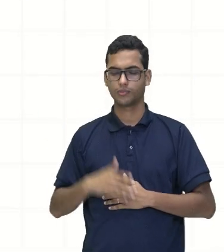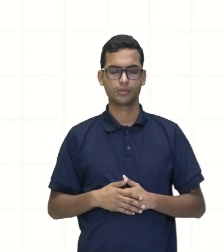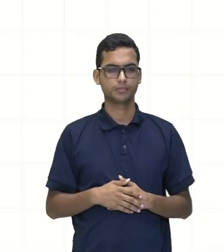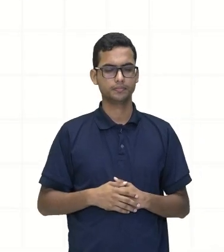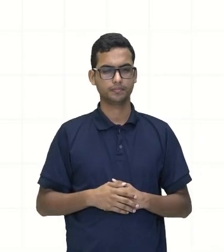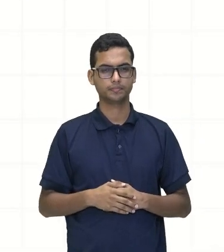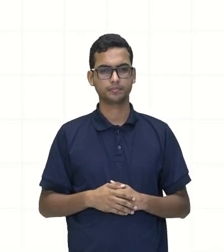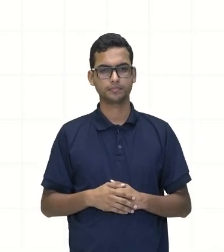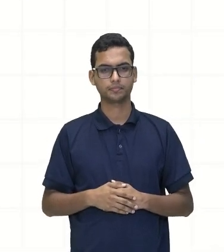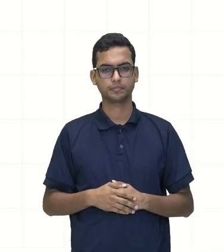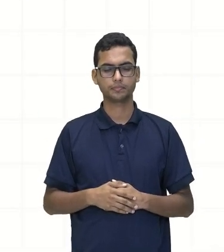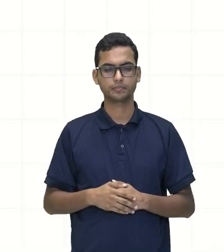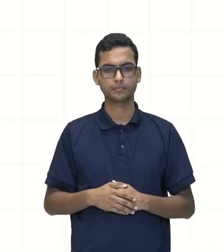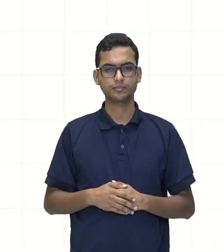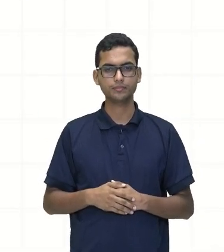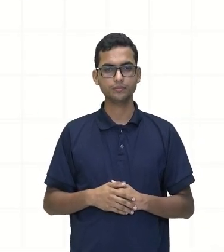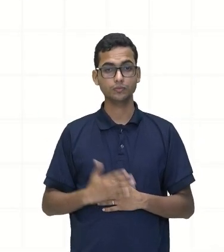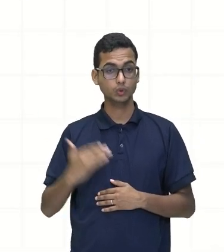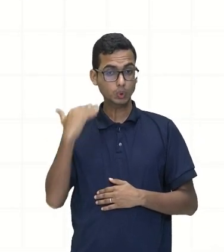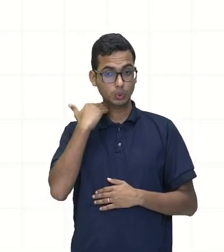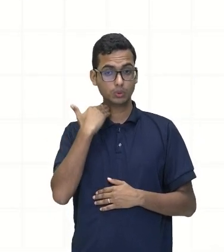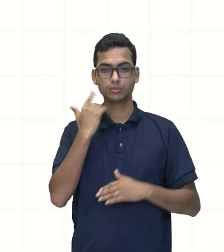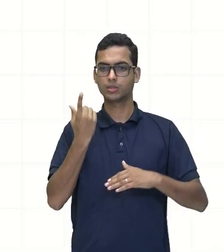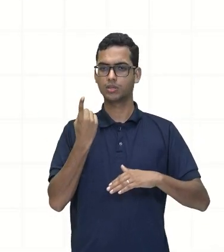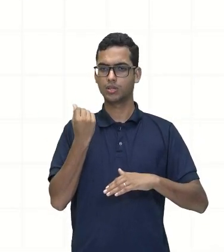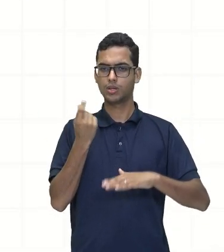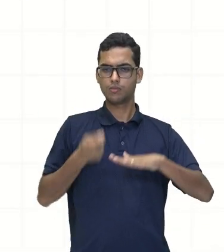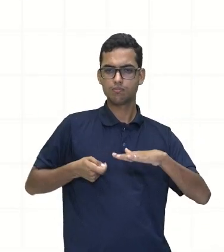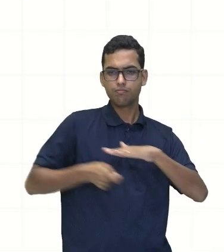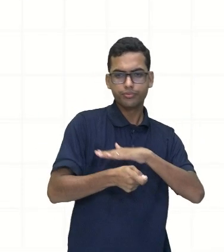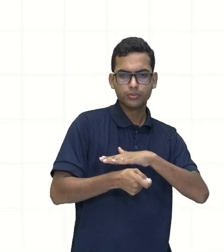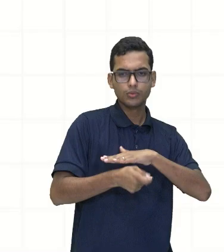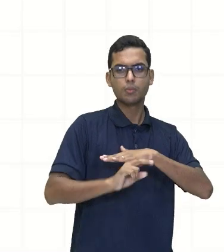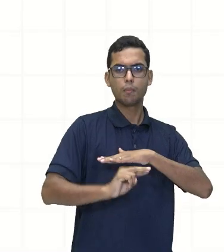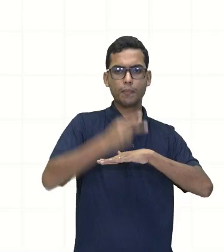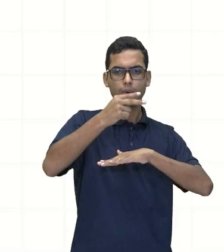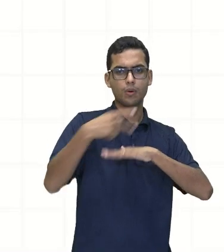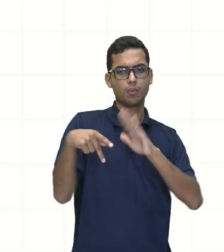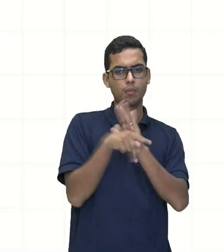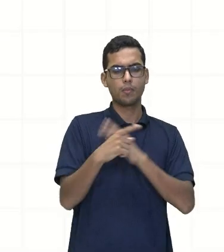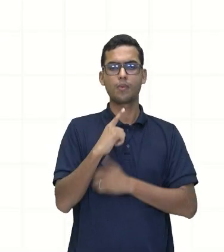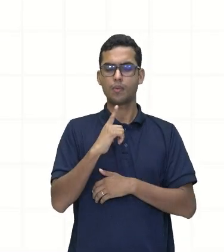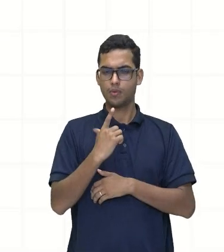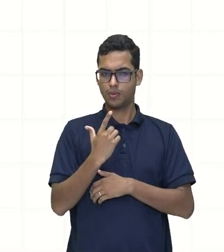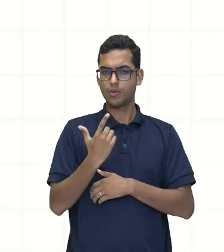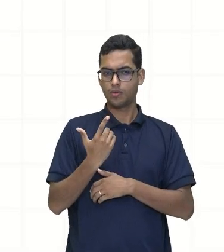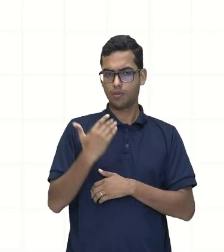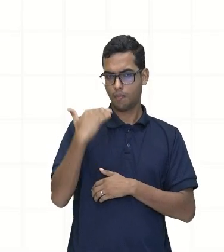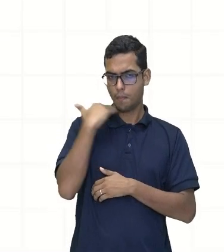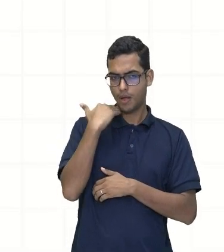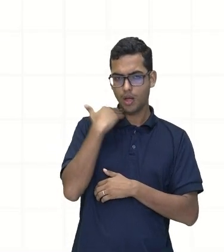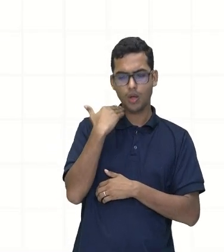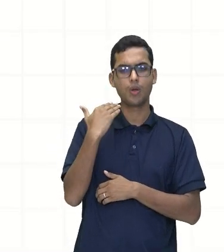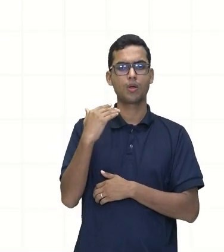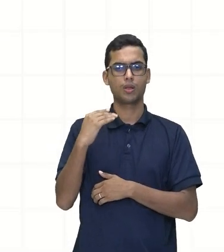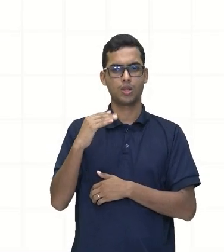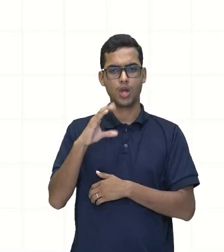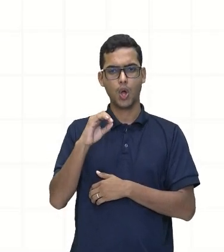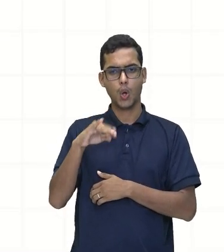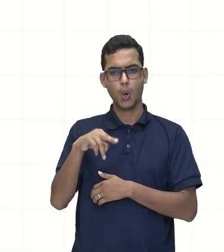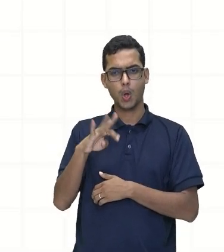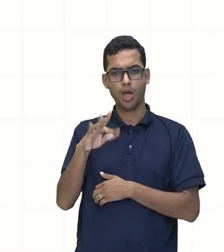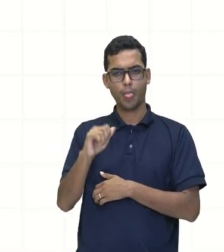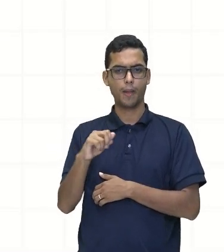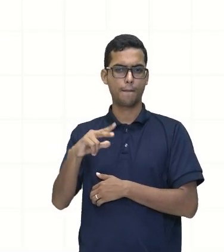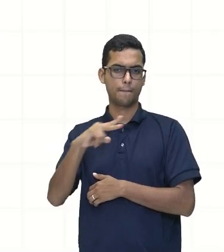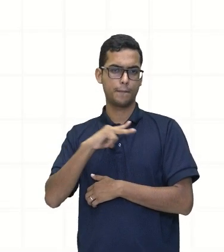tá? Então, ele acrescentou mais dinheiro na sua conta. Se ele acrescentou mais dinheiro